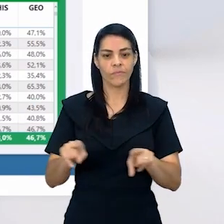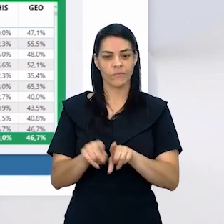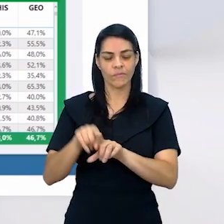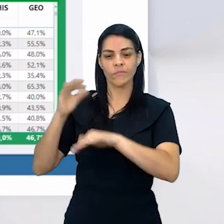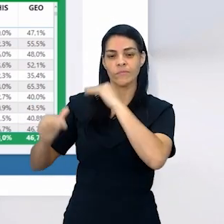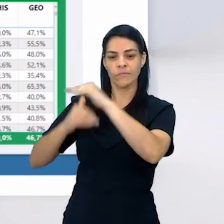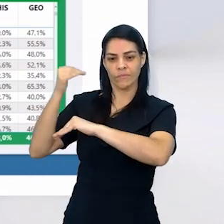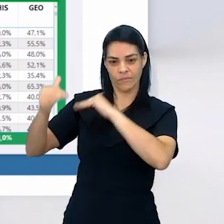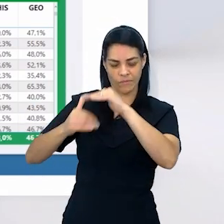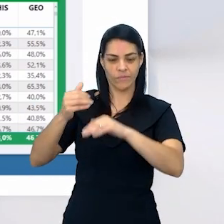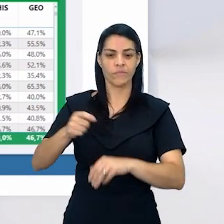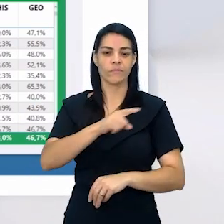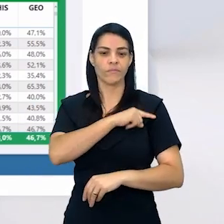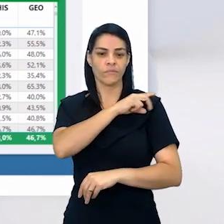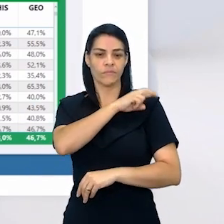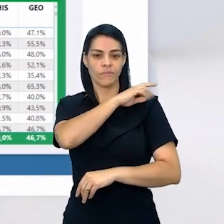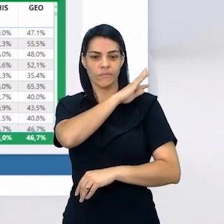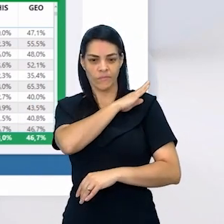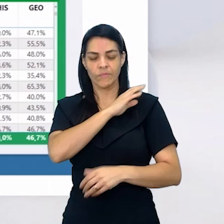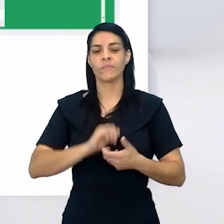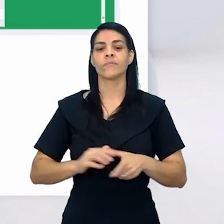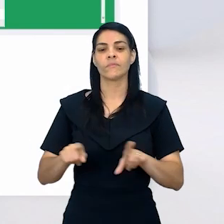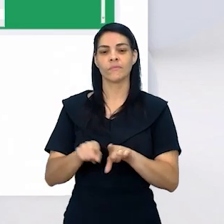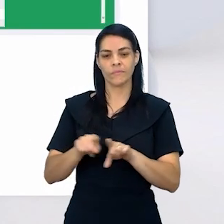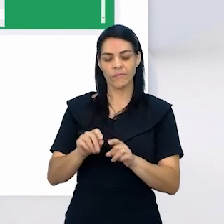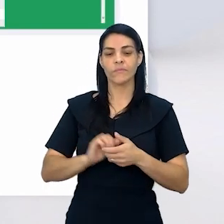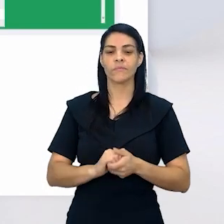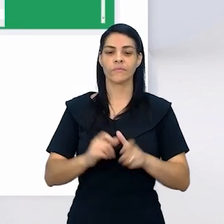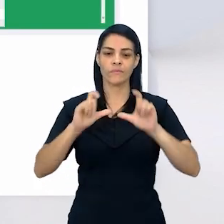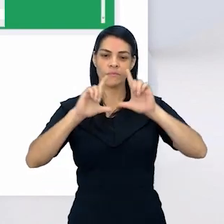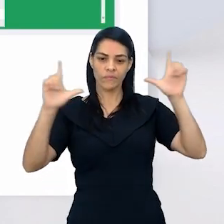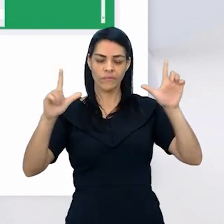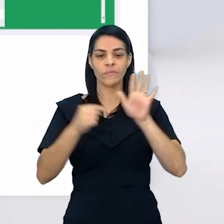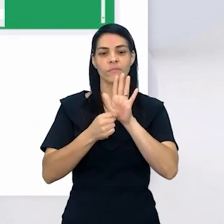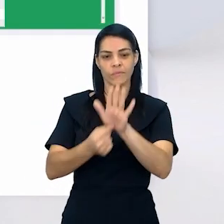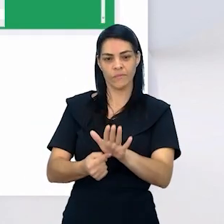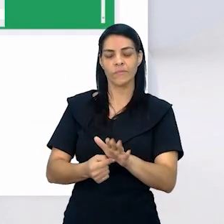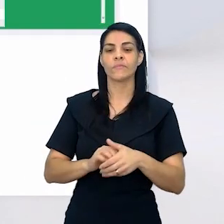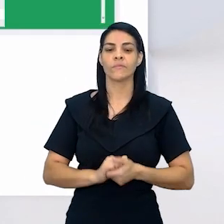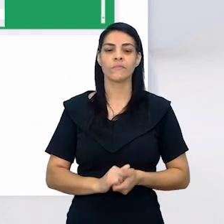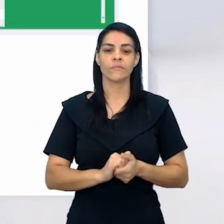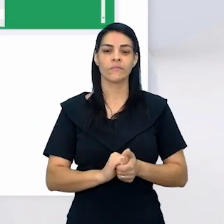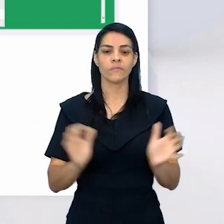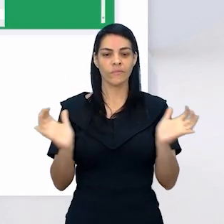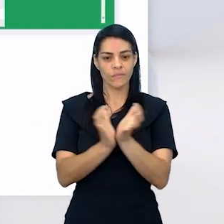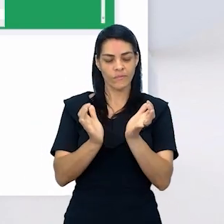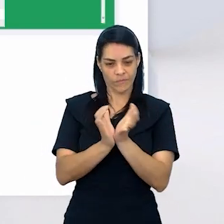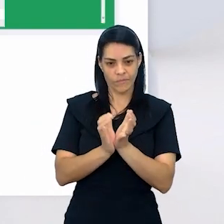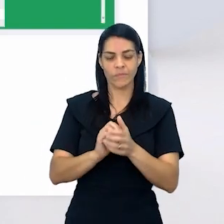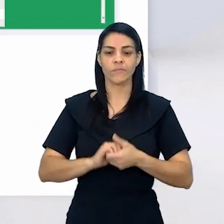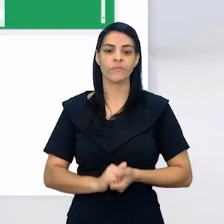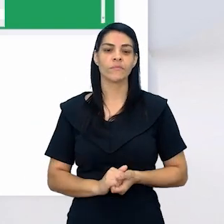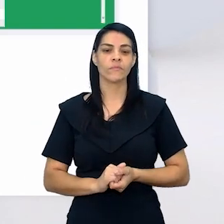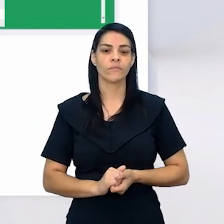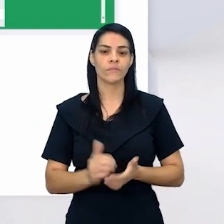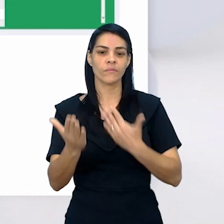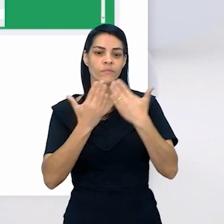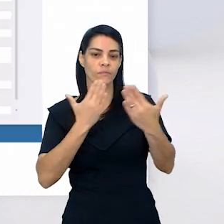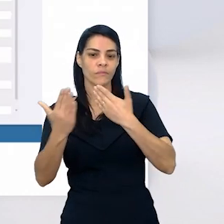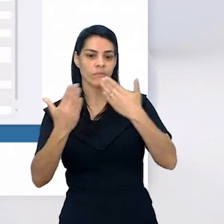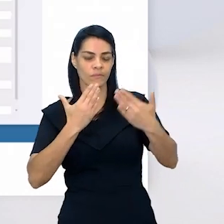série na aba posição aparecerá a posição da turma permitindo a comparação de parâmetros